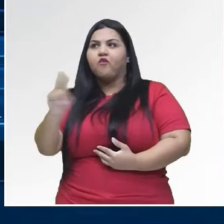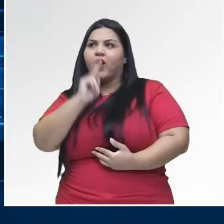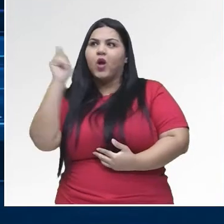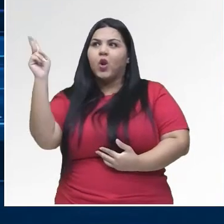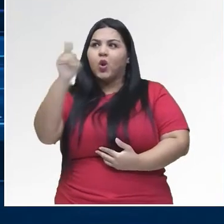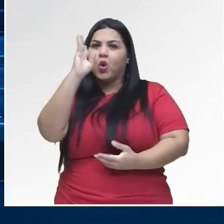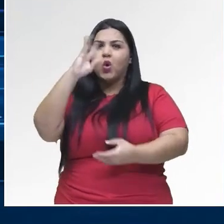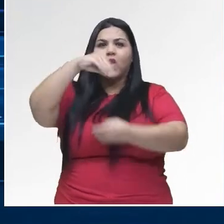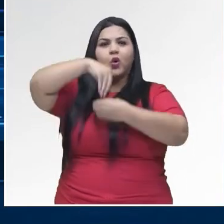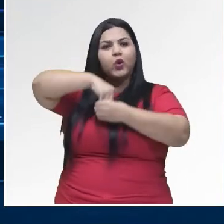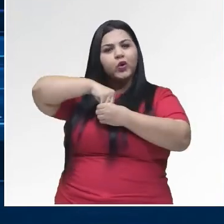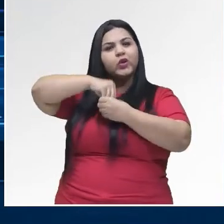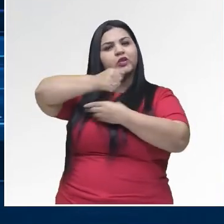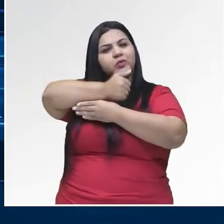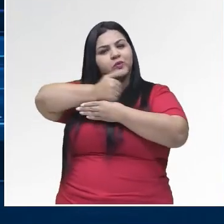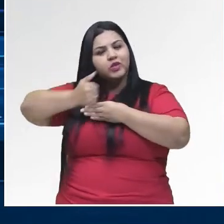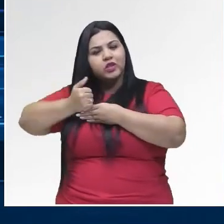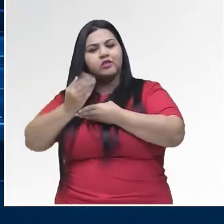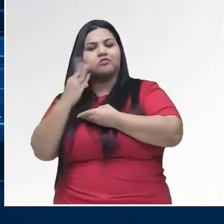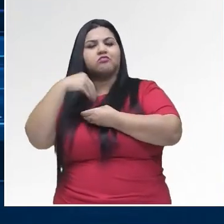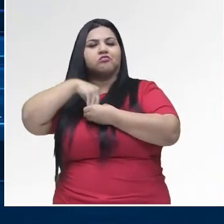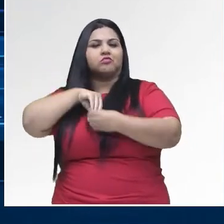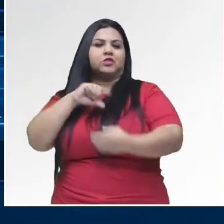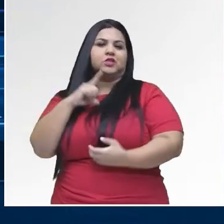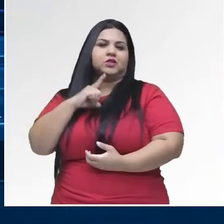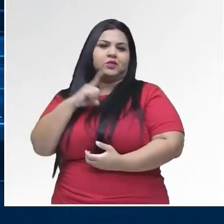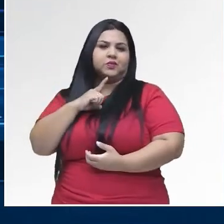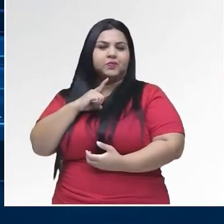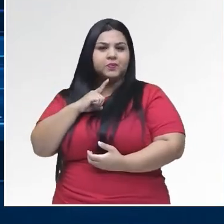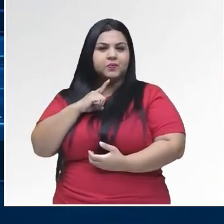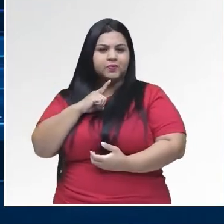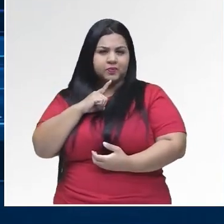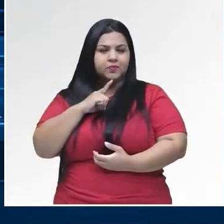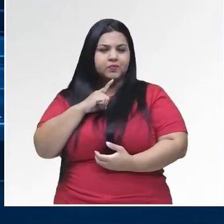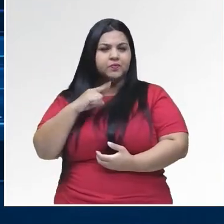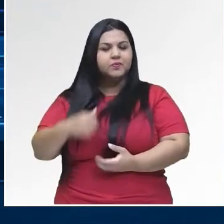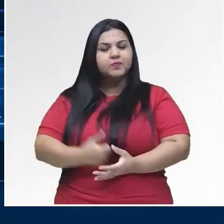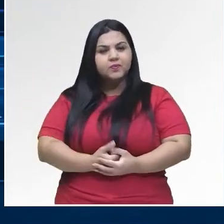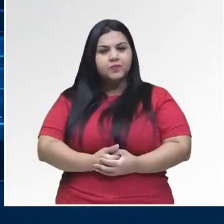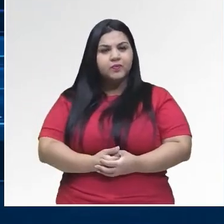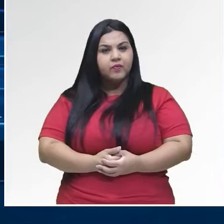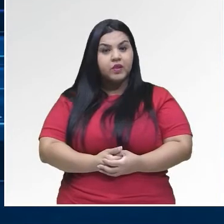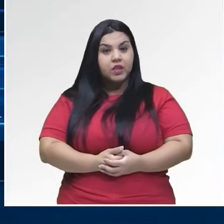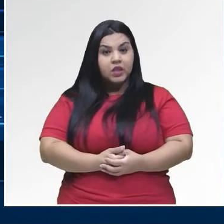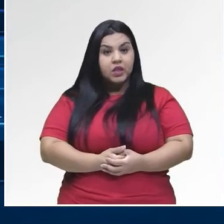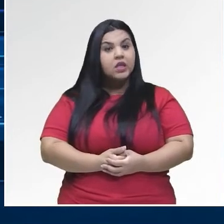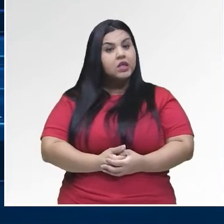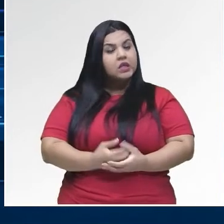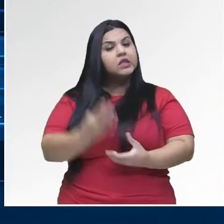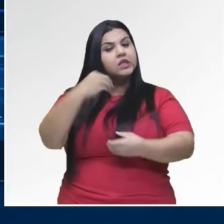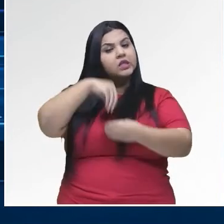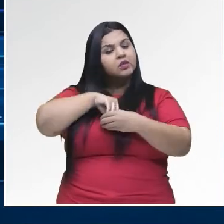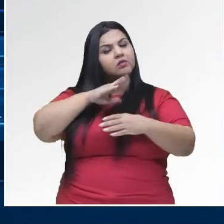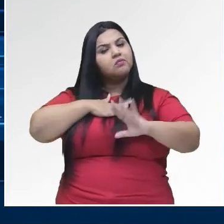carrego comigo, como vocês viram agora há pouco, né? Dentro da minha liberdade.